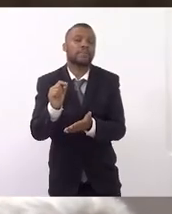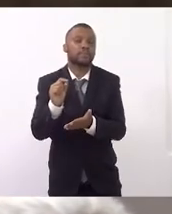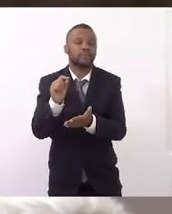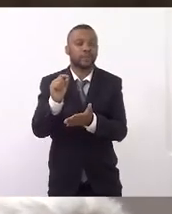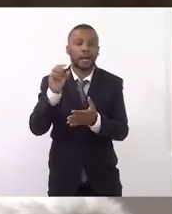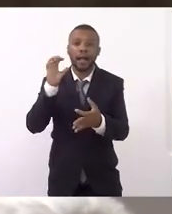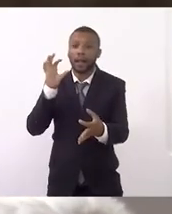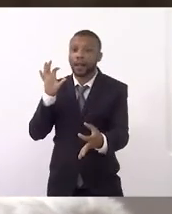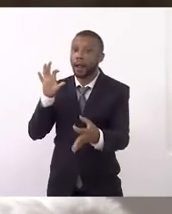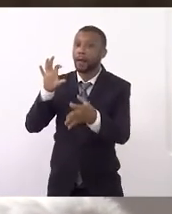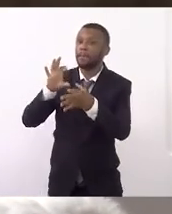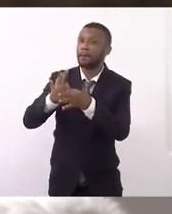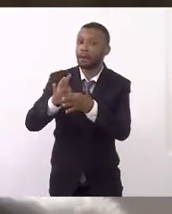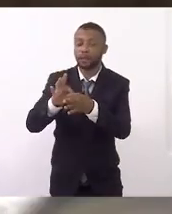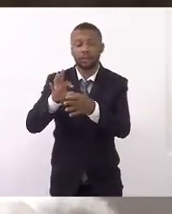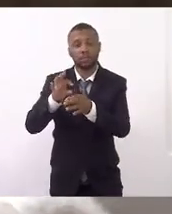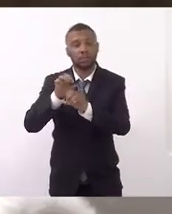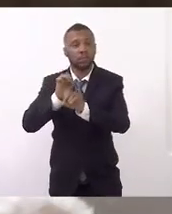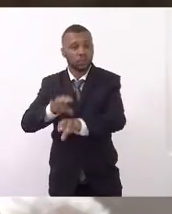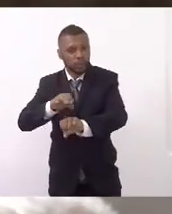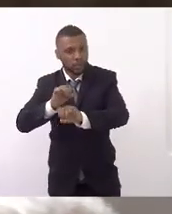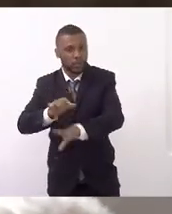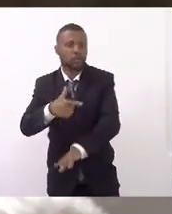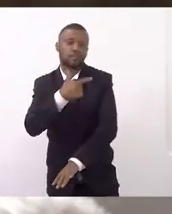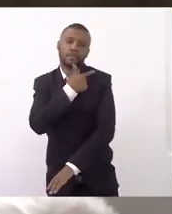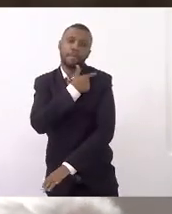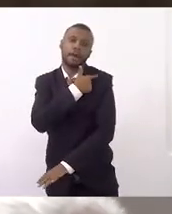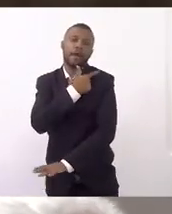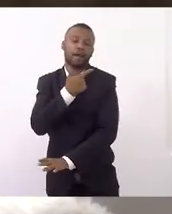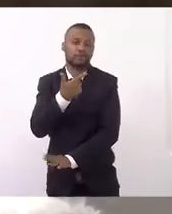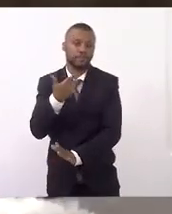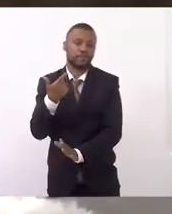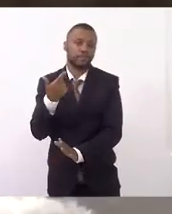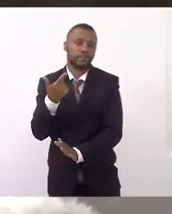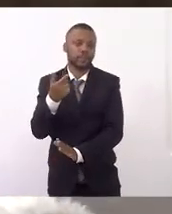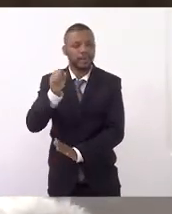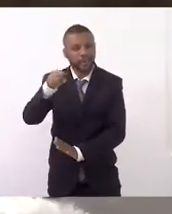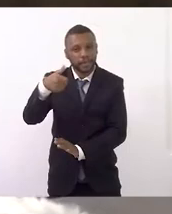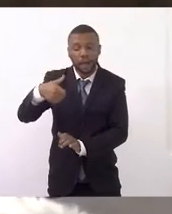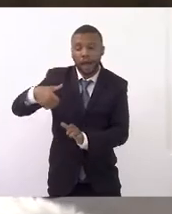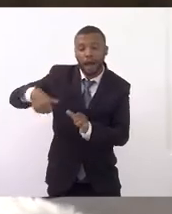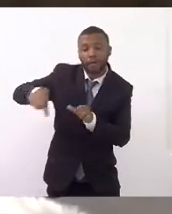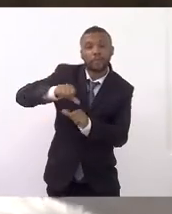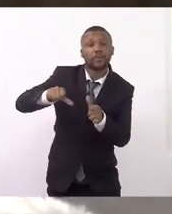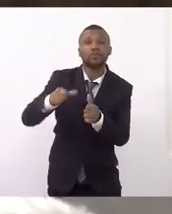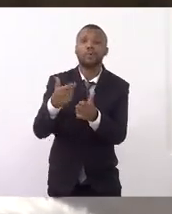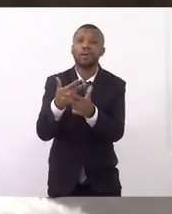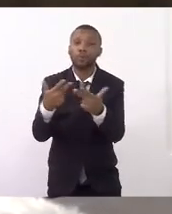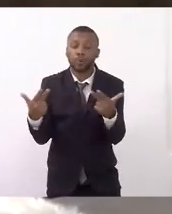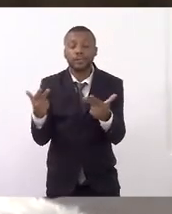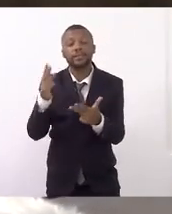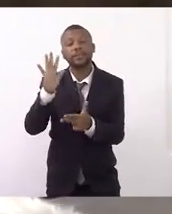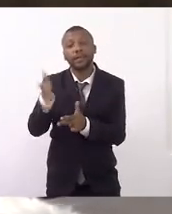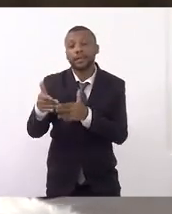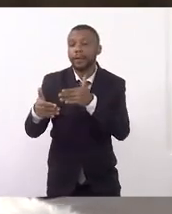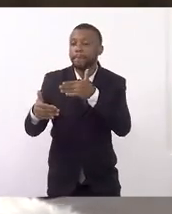a aplicação do ensino médio, sim, uma reformulação de algo que já está em